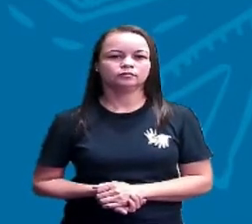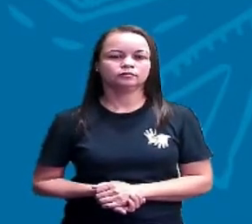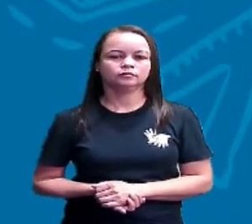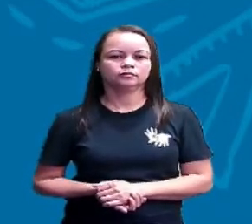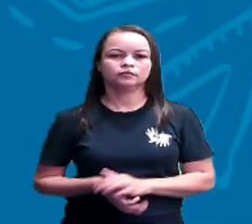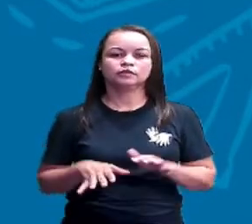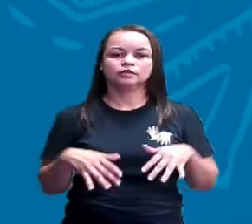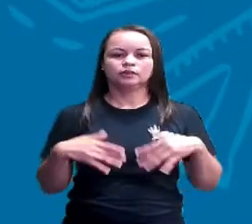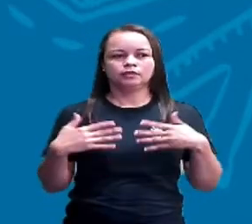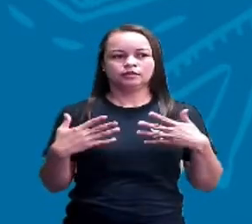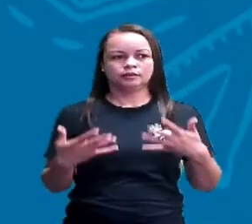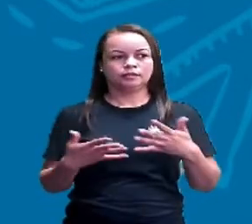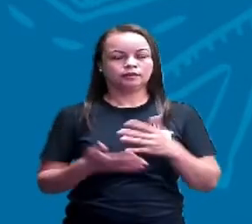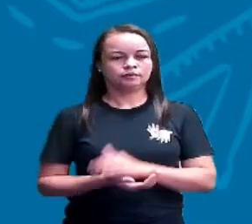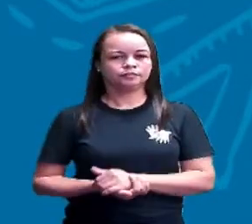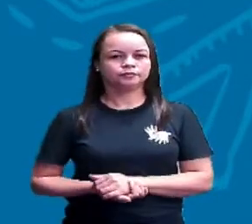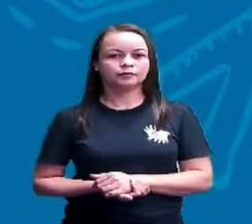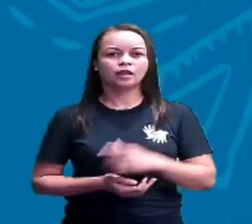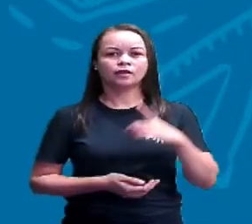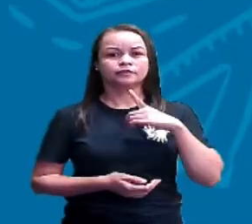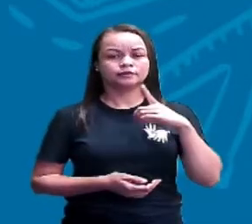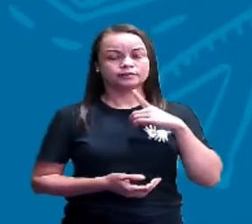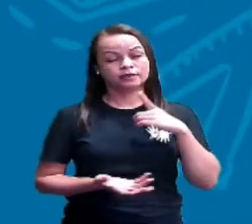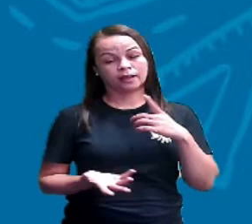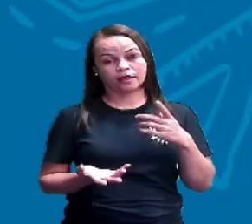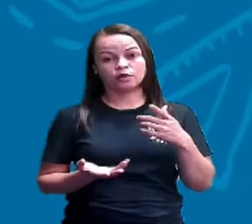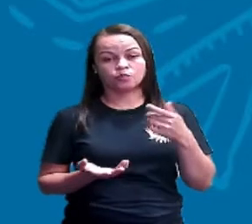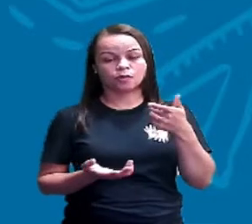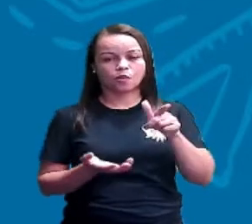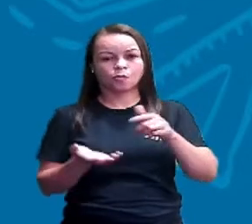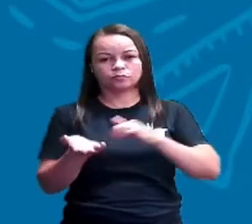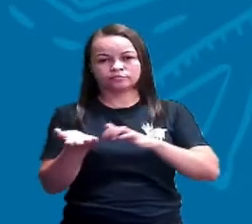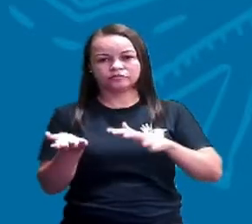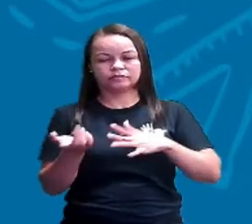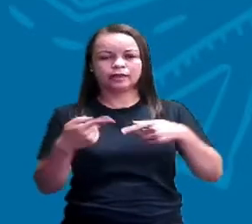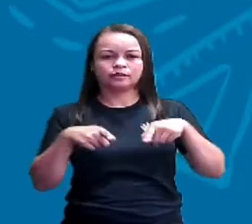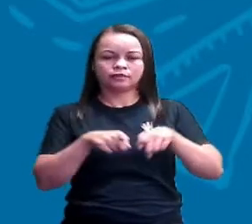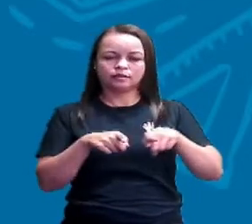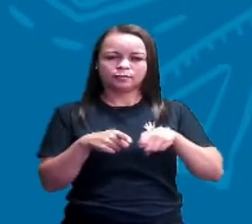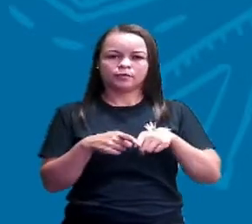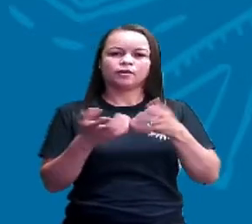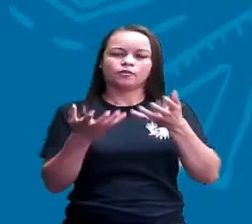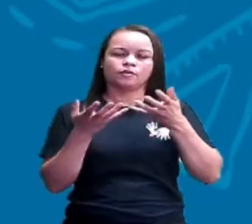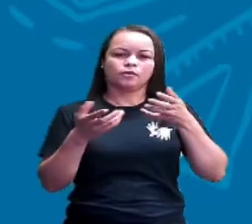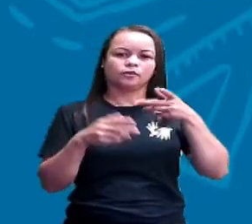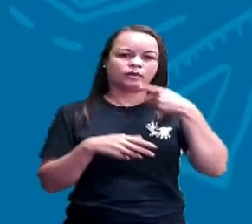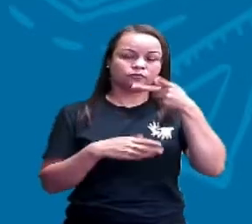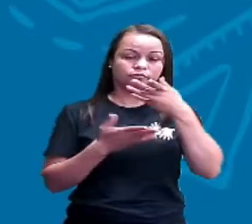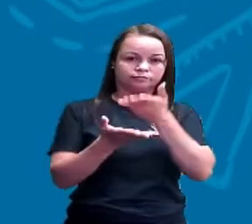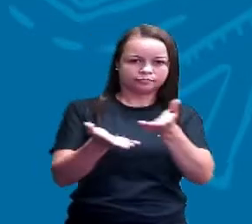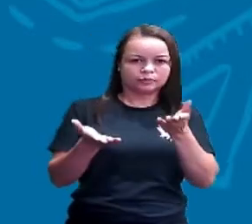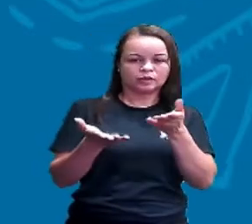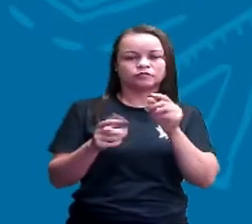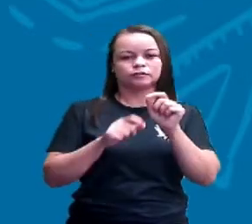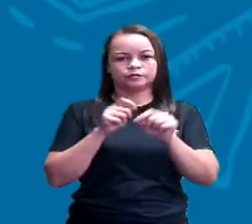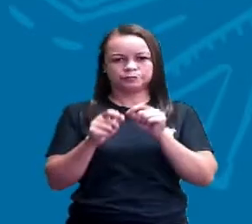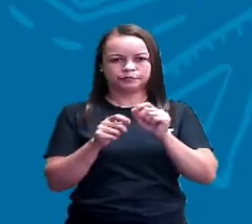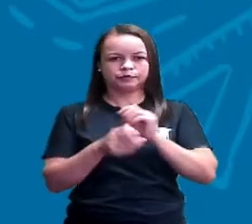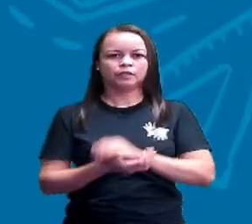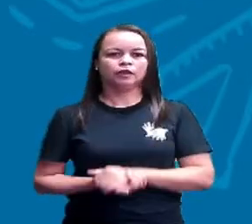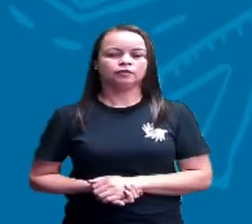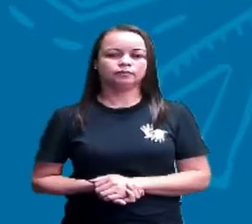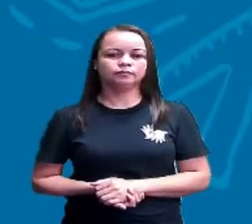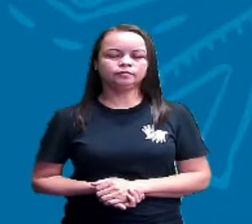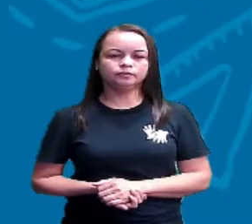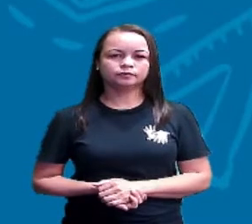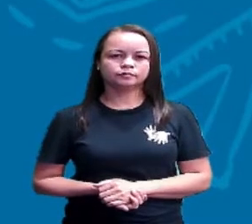E aí, olha só, tem uma questão também que eu quero falar para vocês, que é a respeito de